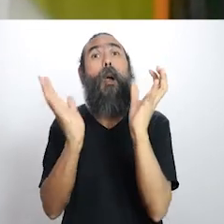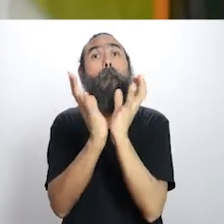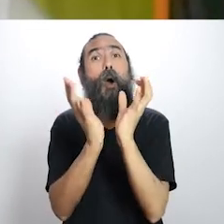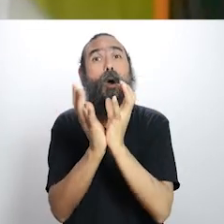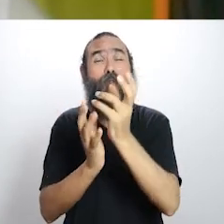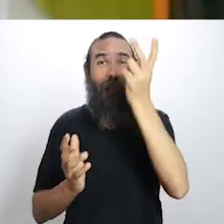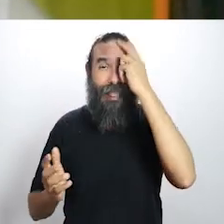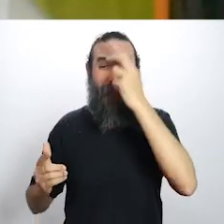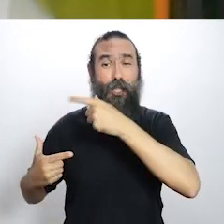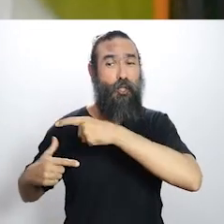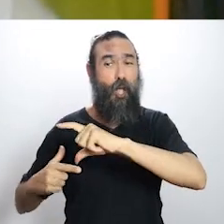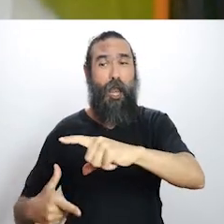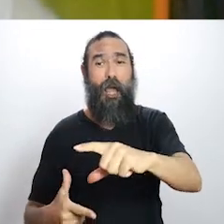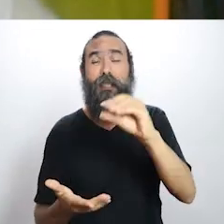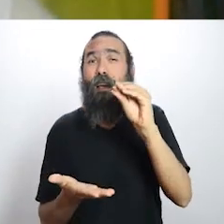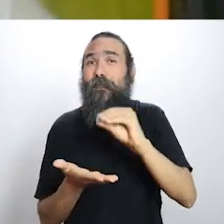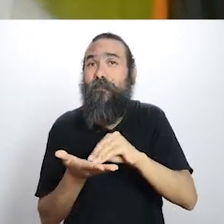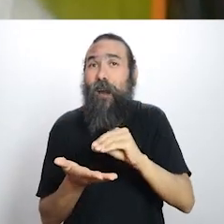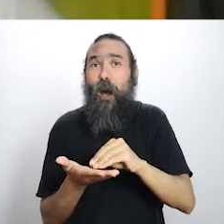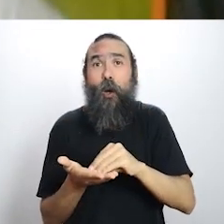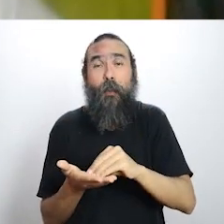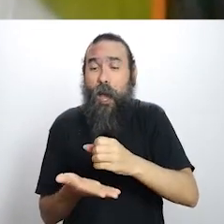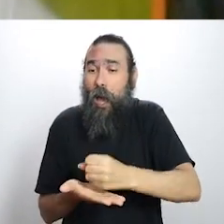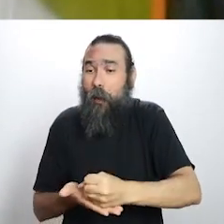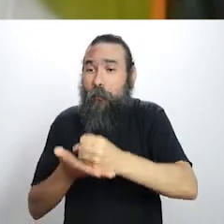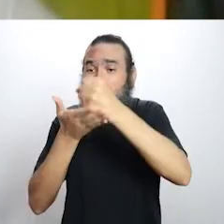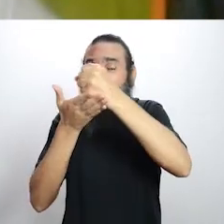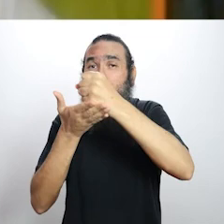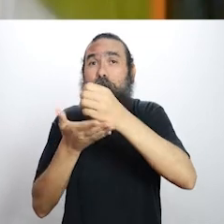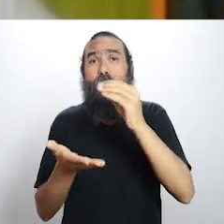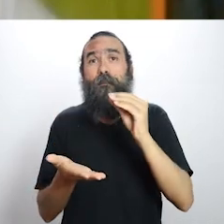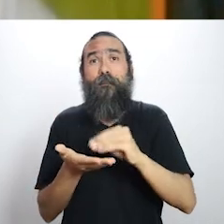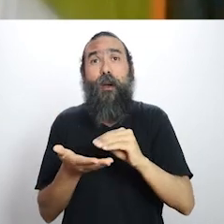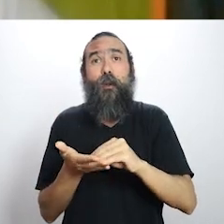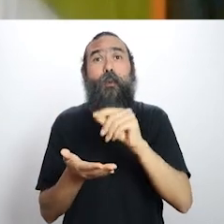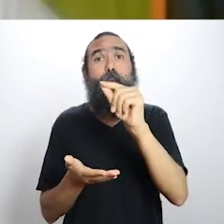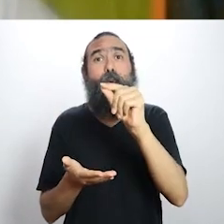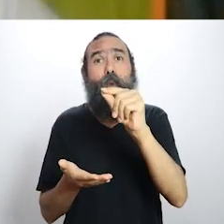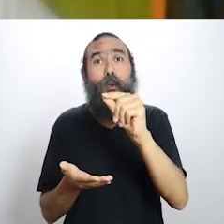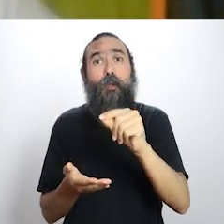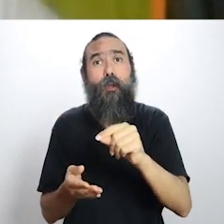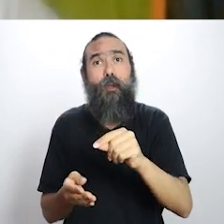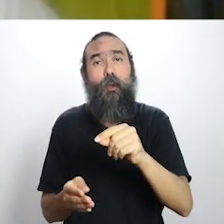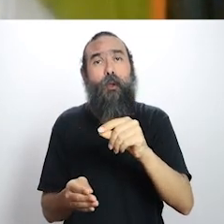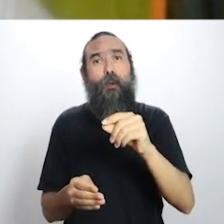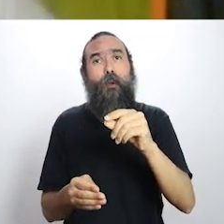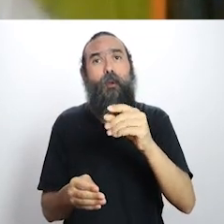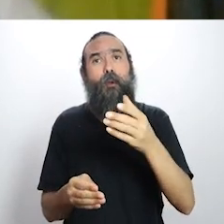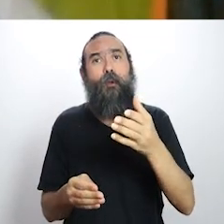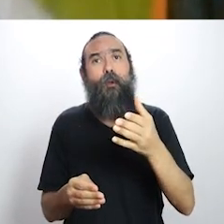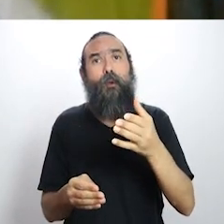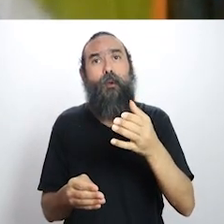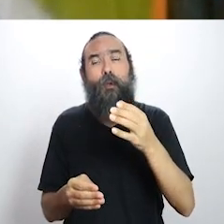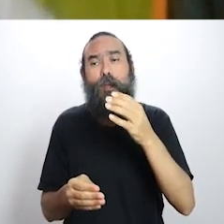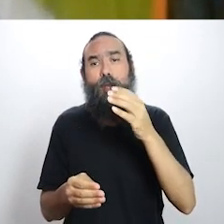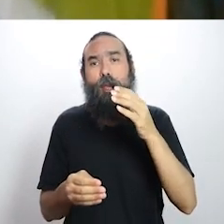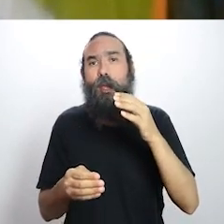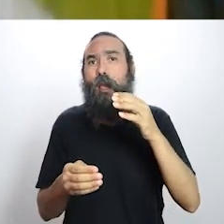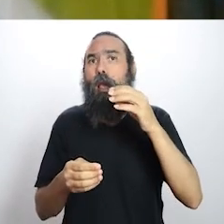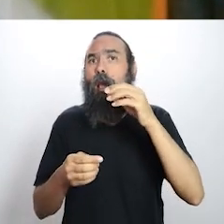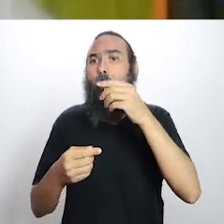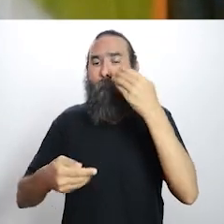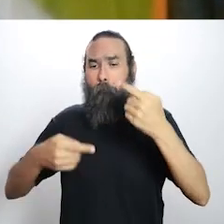não têm uma formação onde consiga acessar determinadas